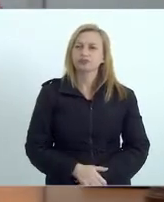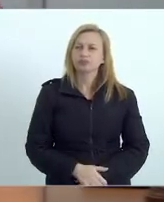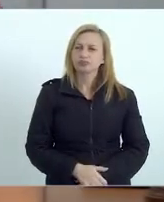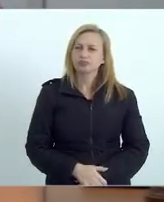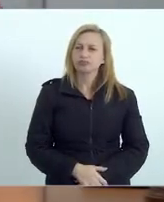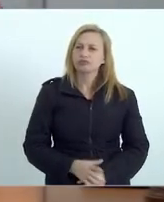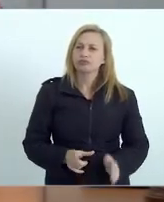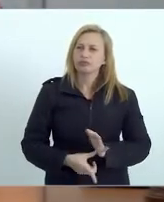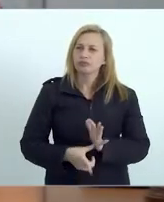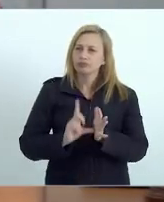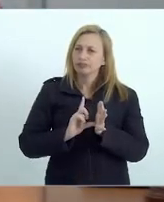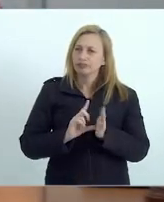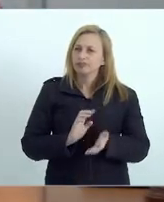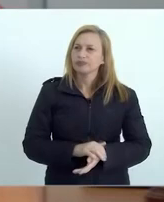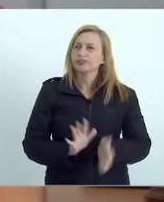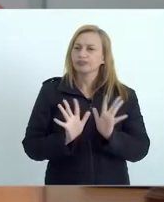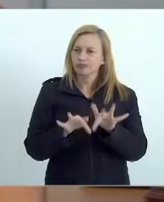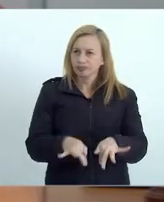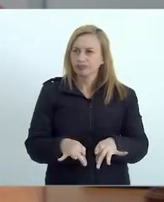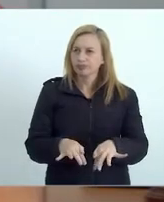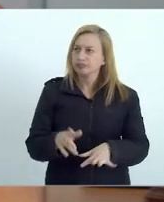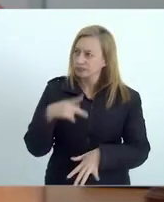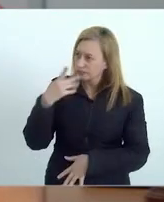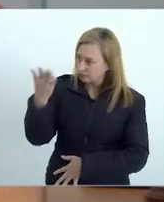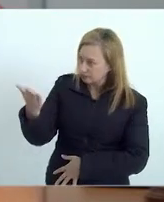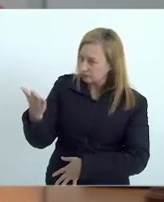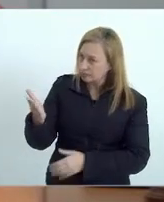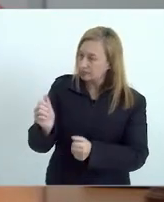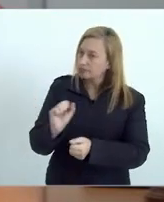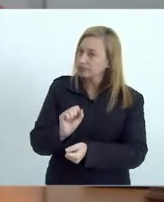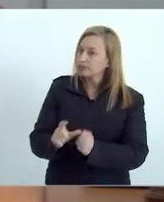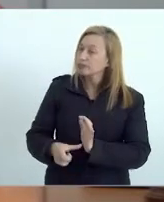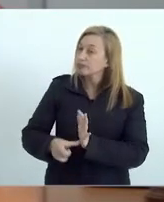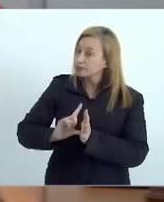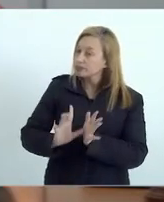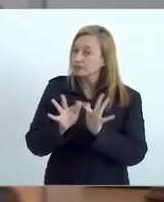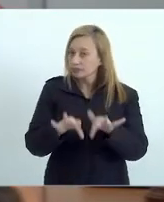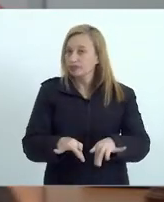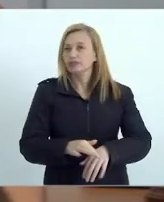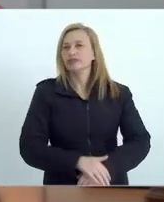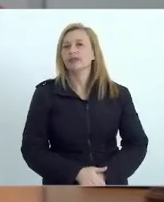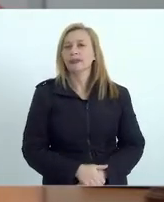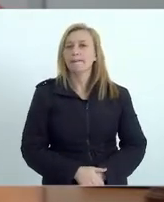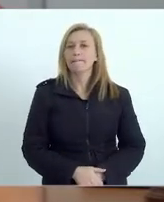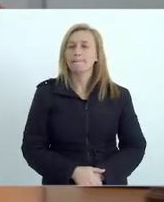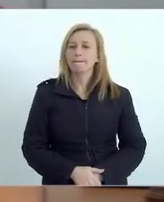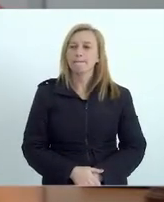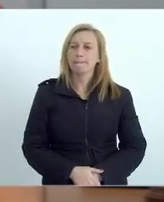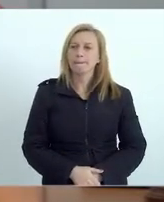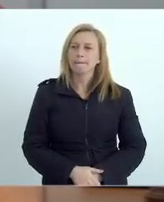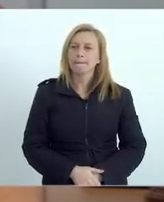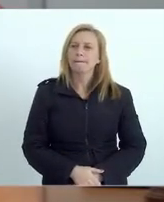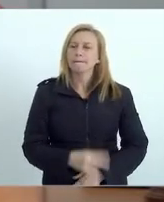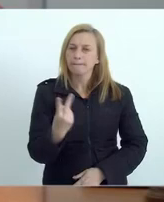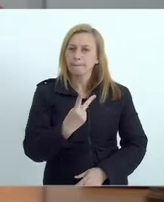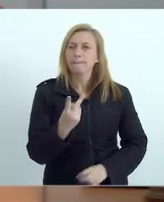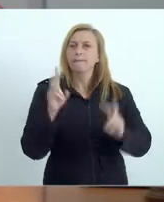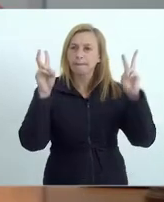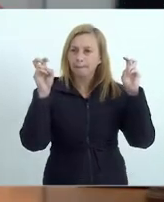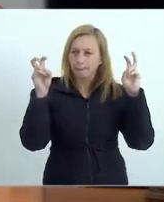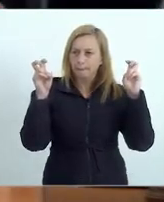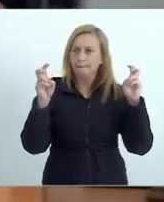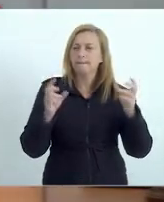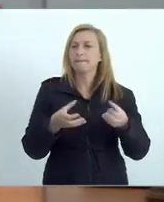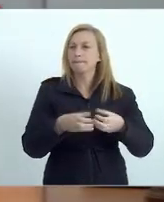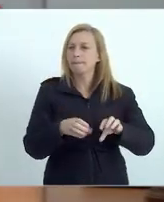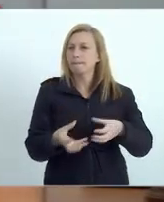antes da gente encerrar vou dar palavra mas antes da gente encerrar falar é só os duas questões